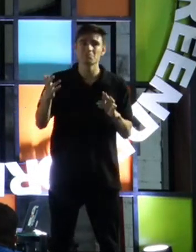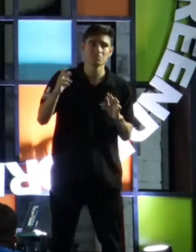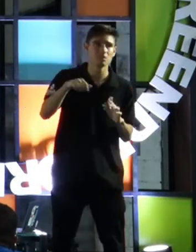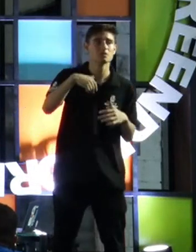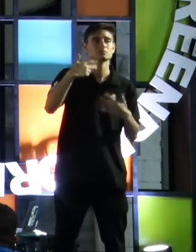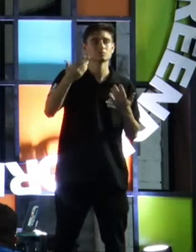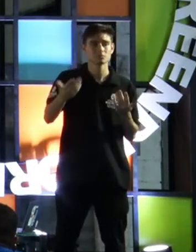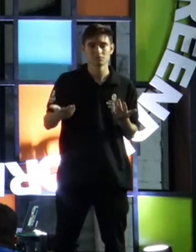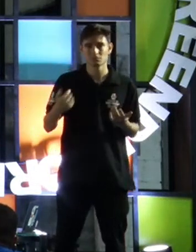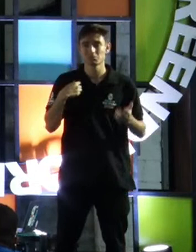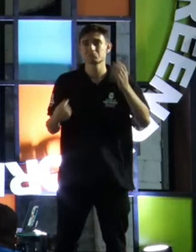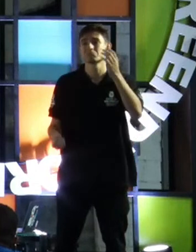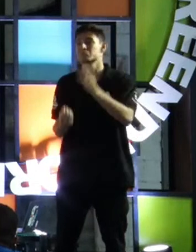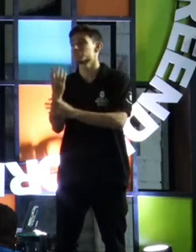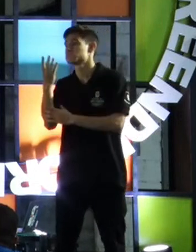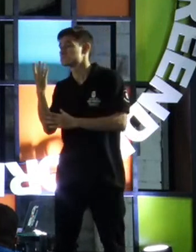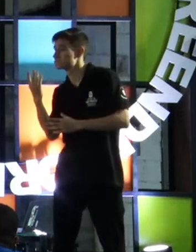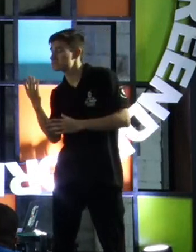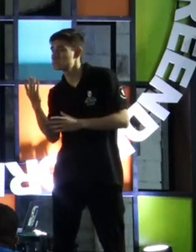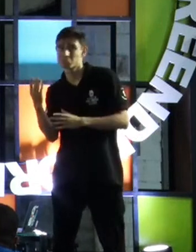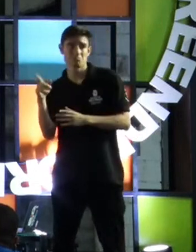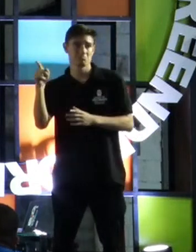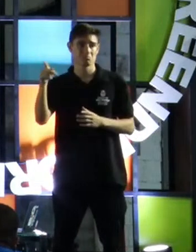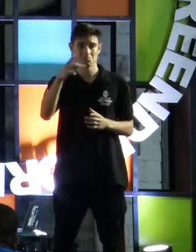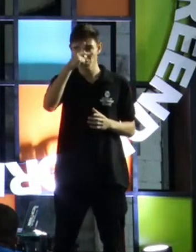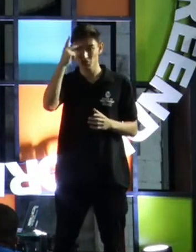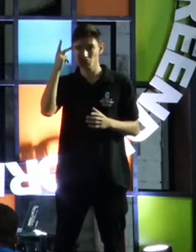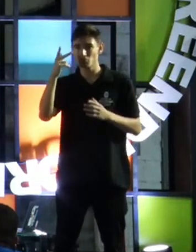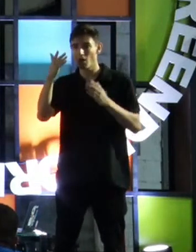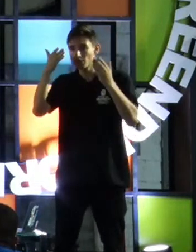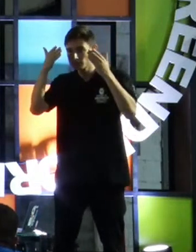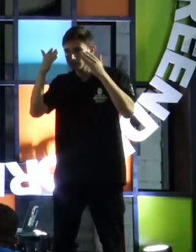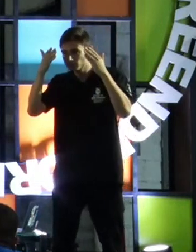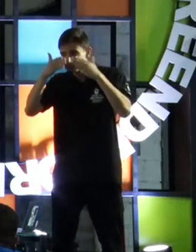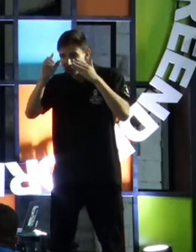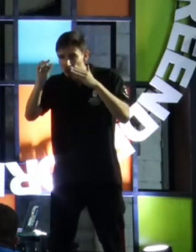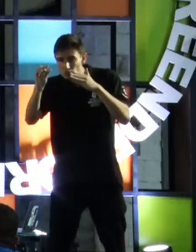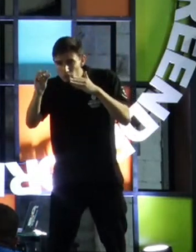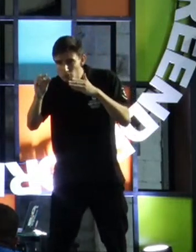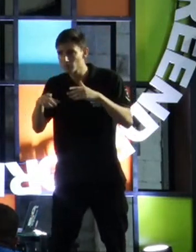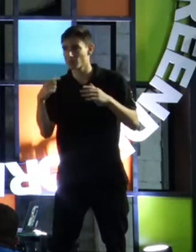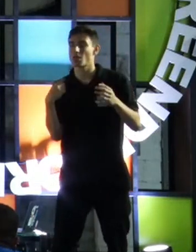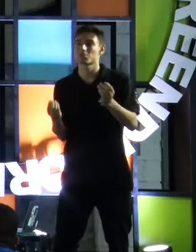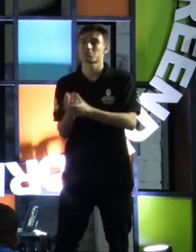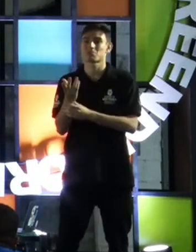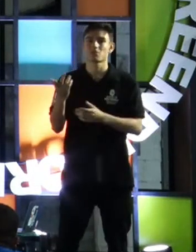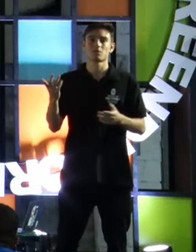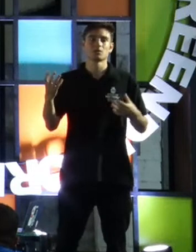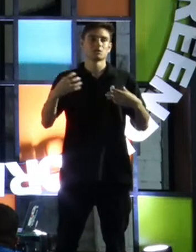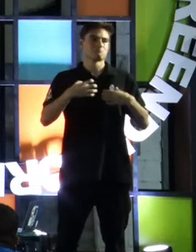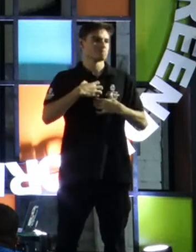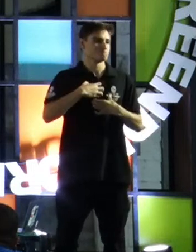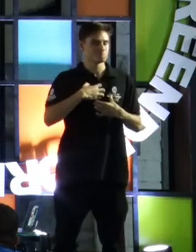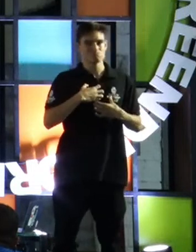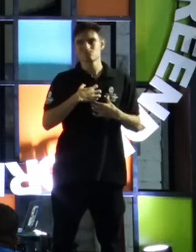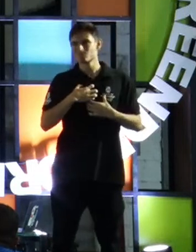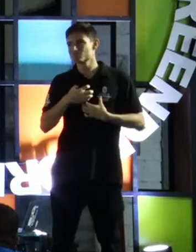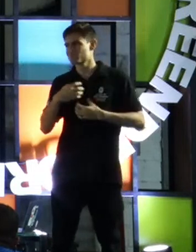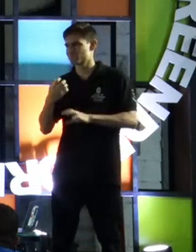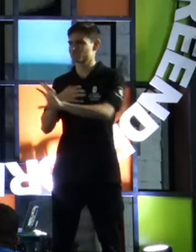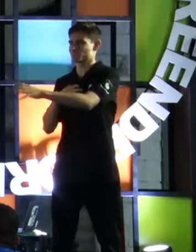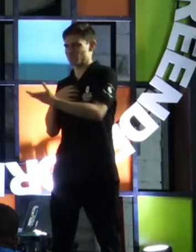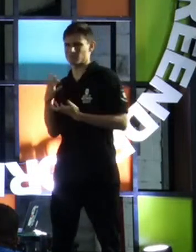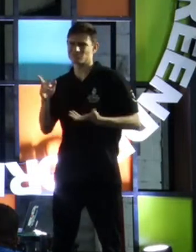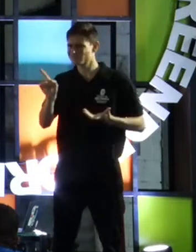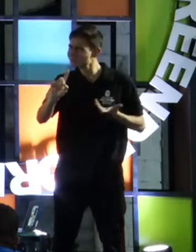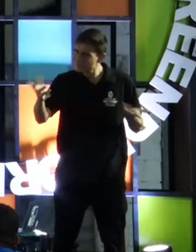um, porque eu criei um negócio para pessoas com baixa visão, não sei o quê. Aí botam a venda, eu estou me sentindo como se fosse uma pessoa. Não tá, gente,